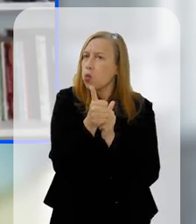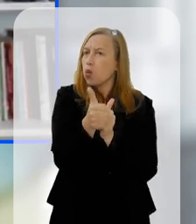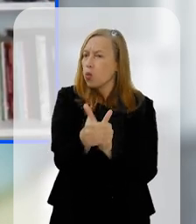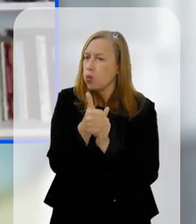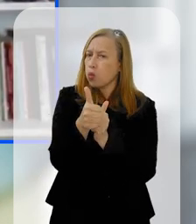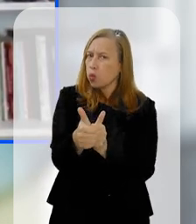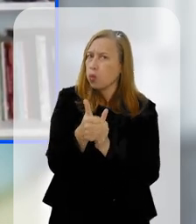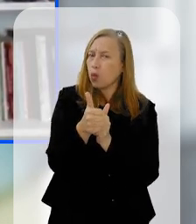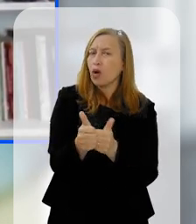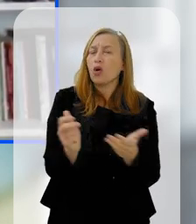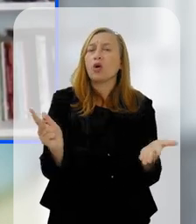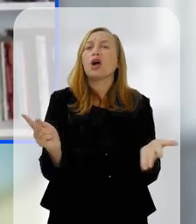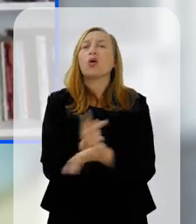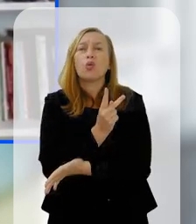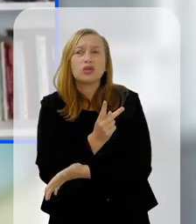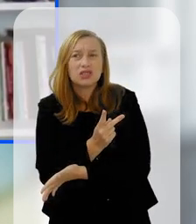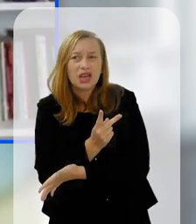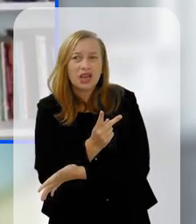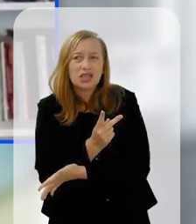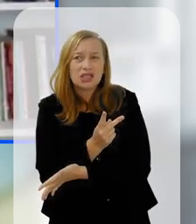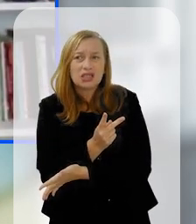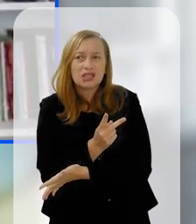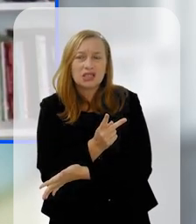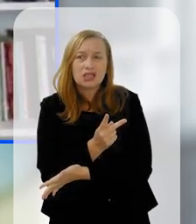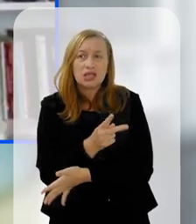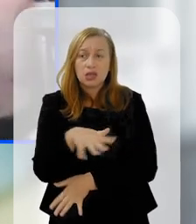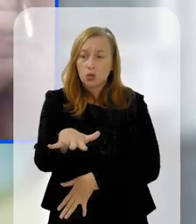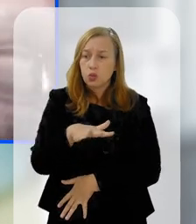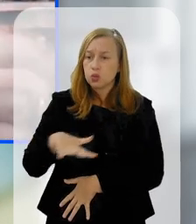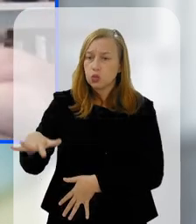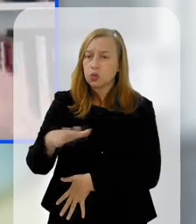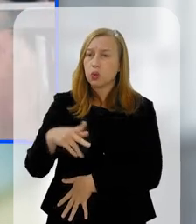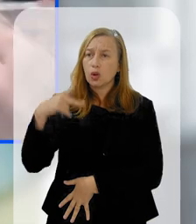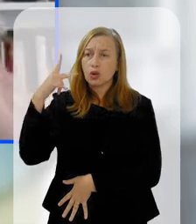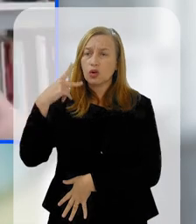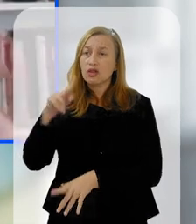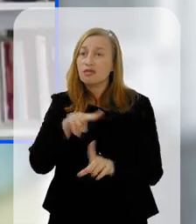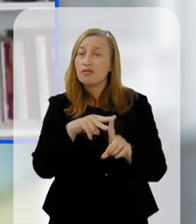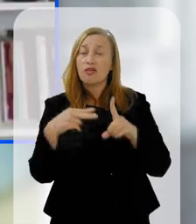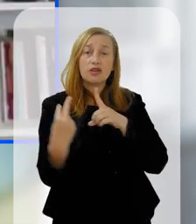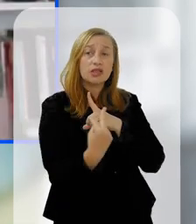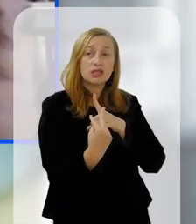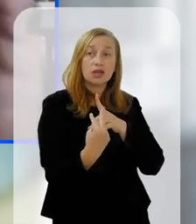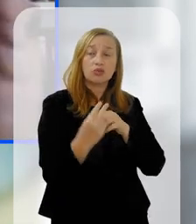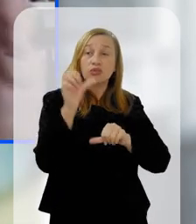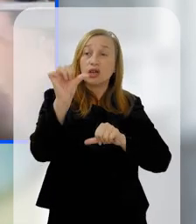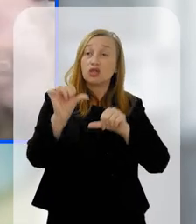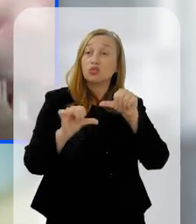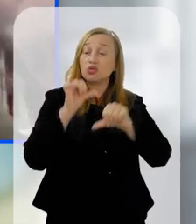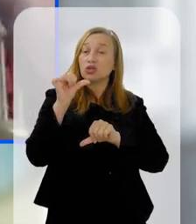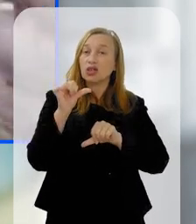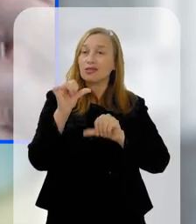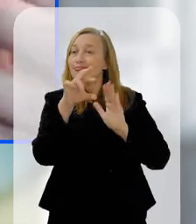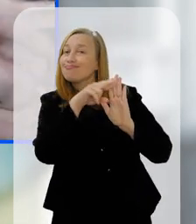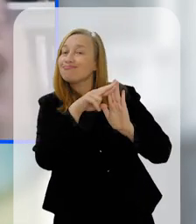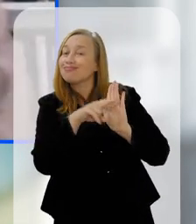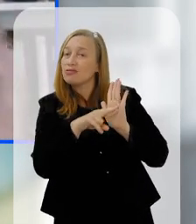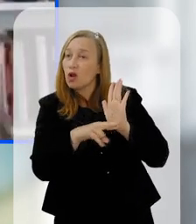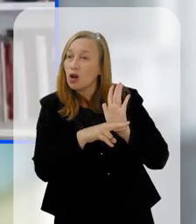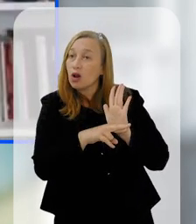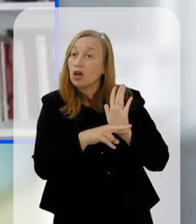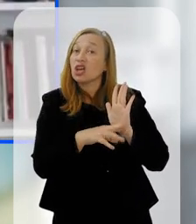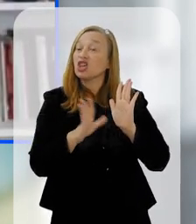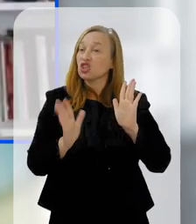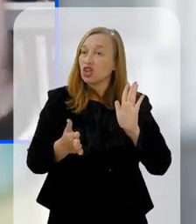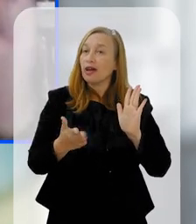que acontece, né, no cenário político do ponto de vista das mudanças de regra,